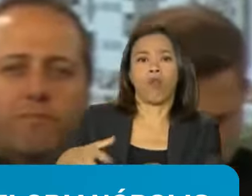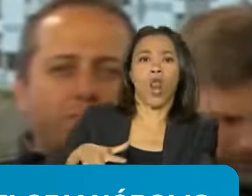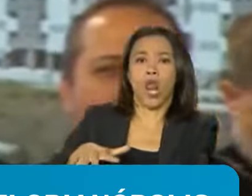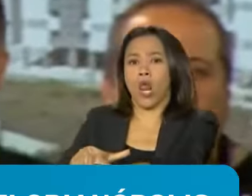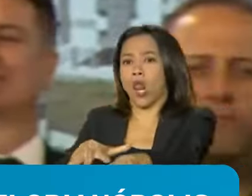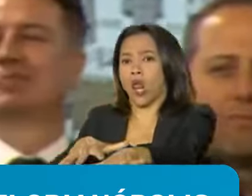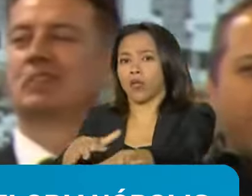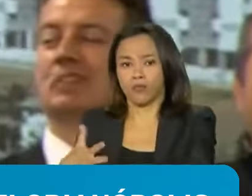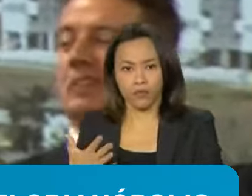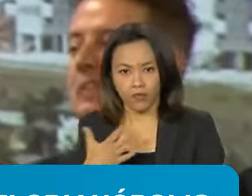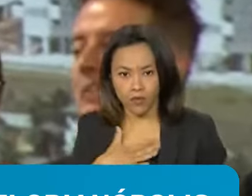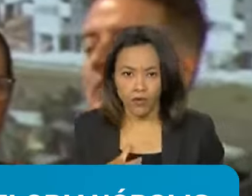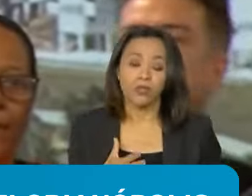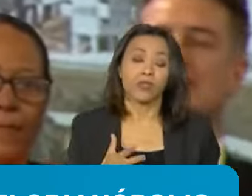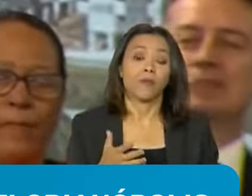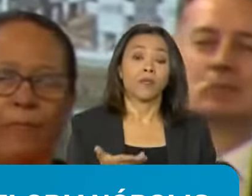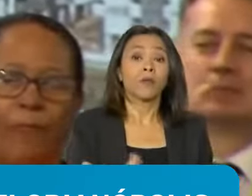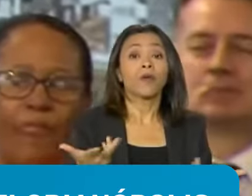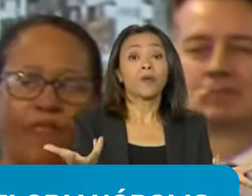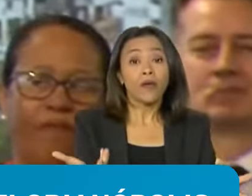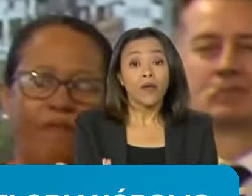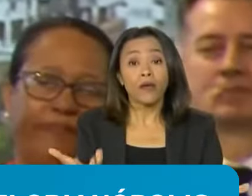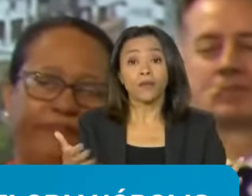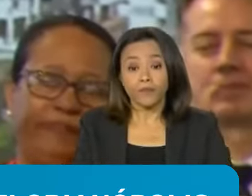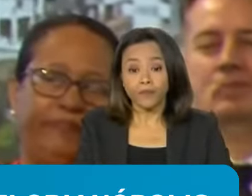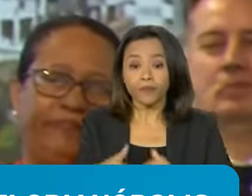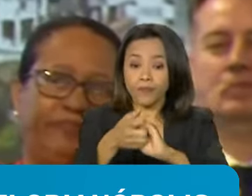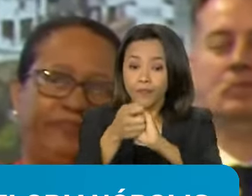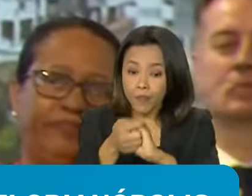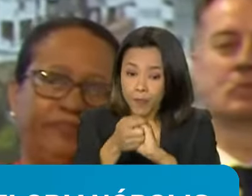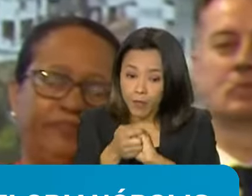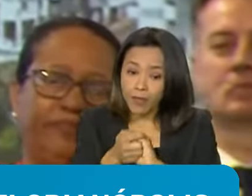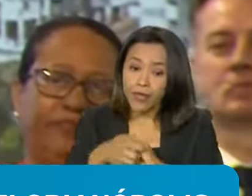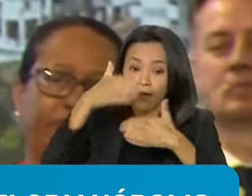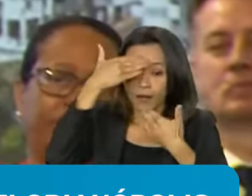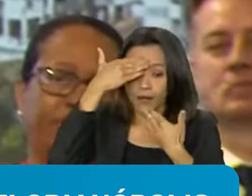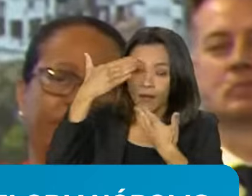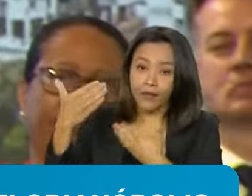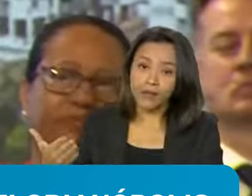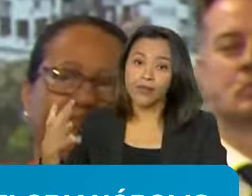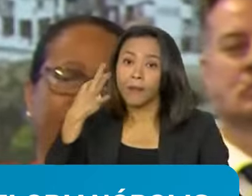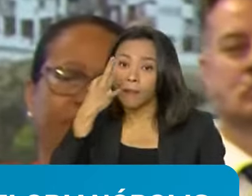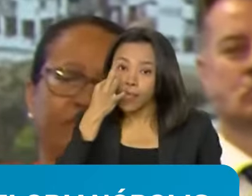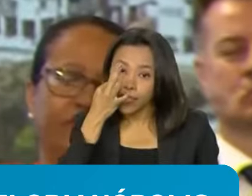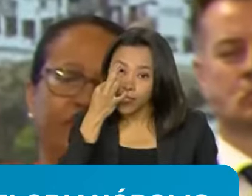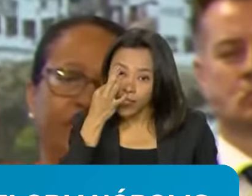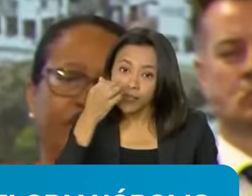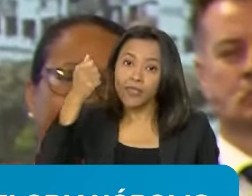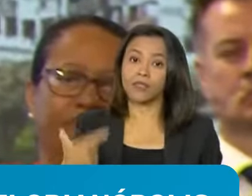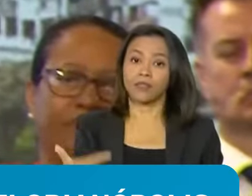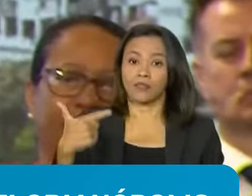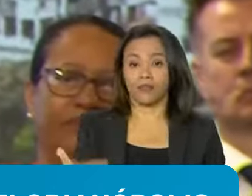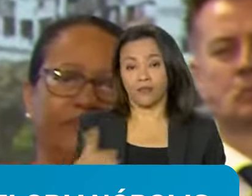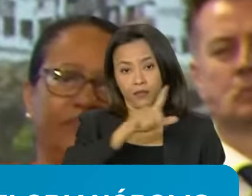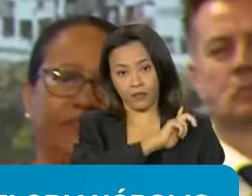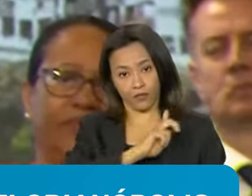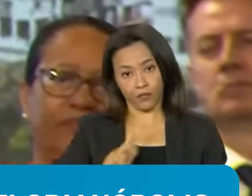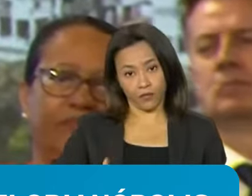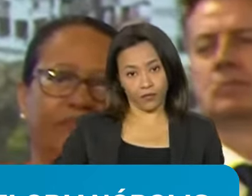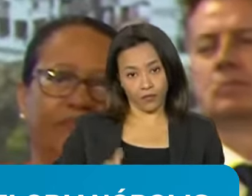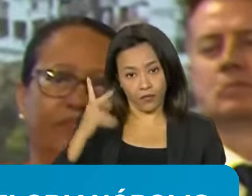bem eu quero cumprimentar e agradecer a presença aqui da vice-governadora do estado de Santa